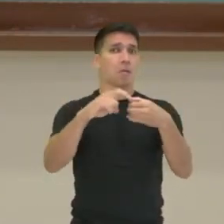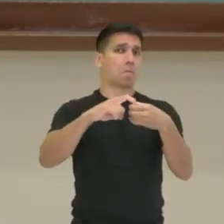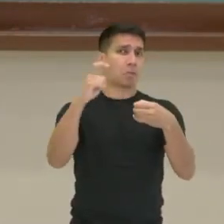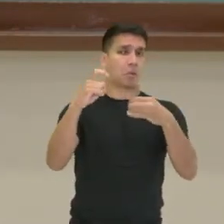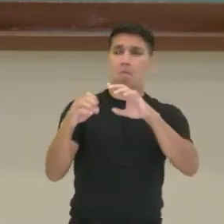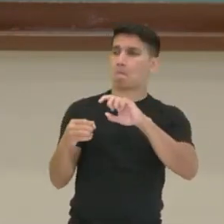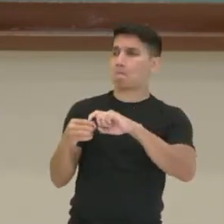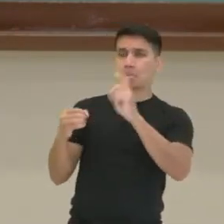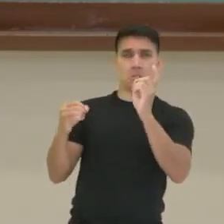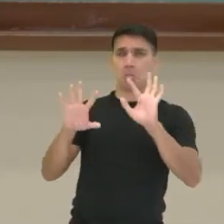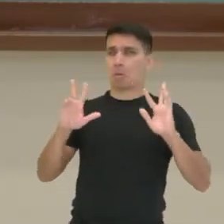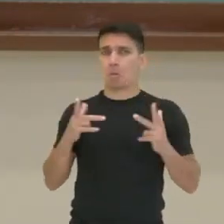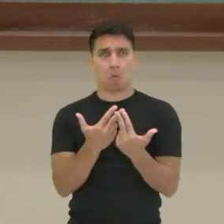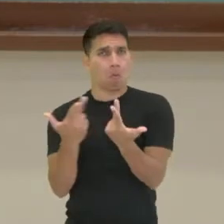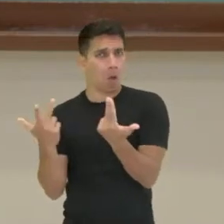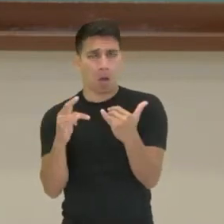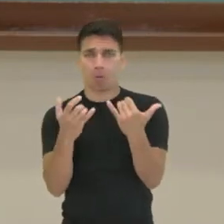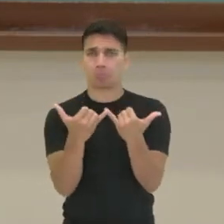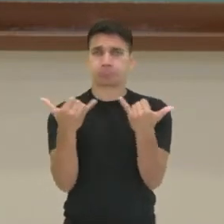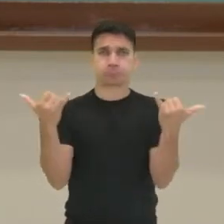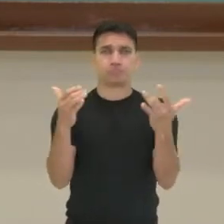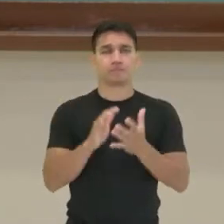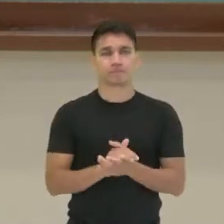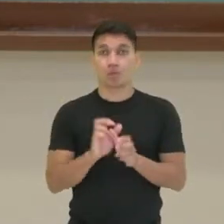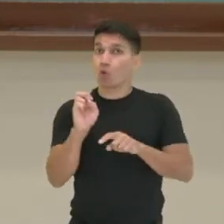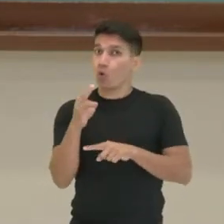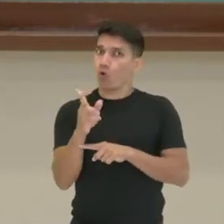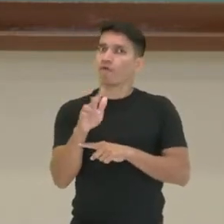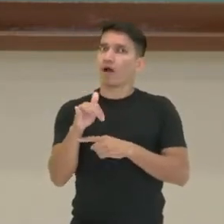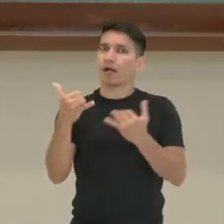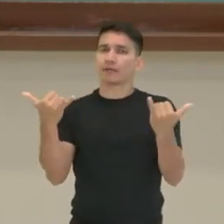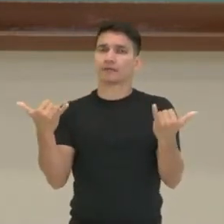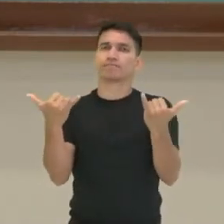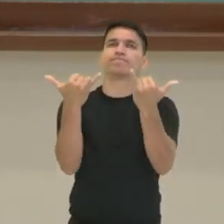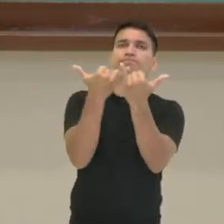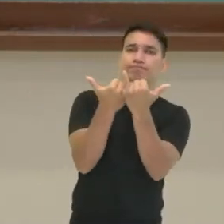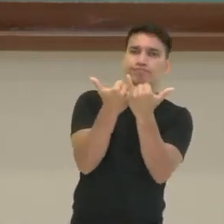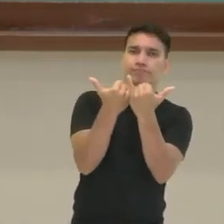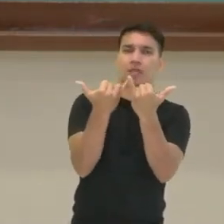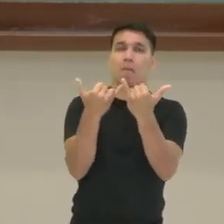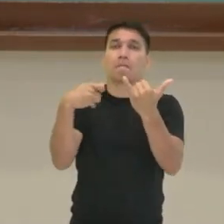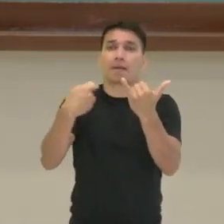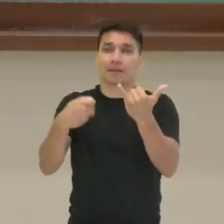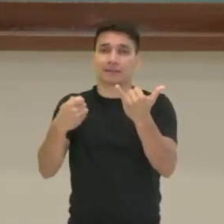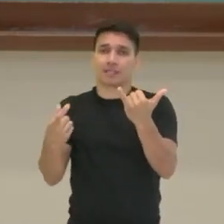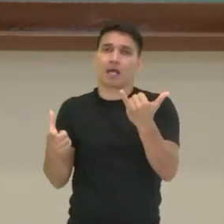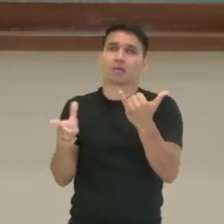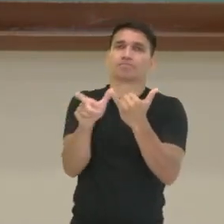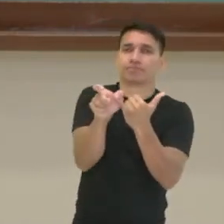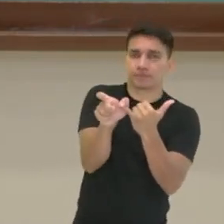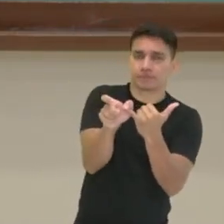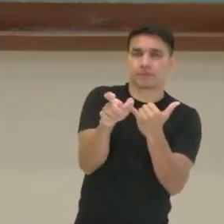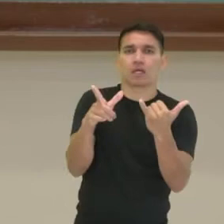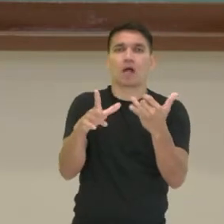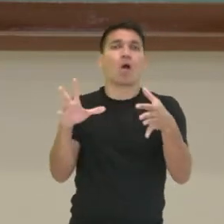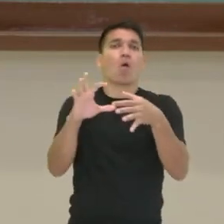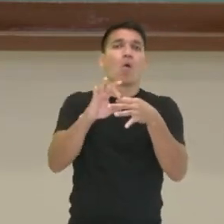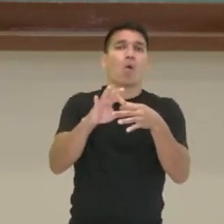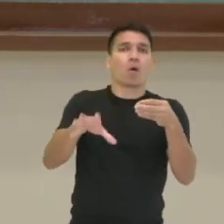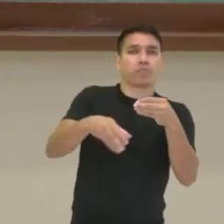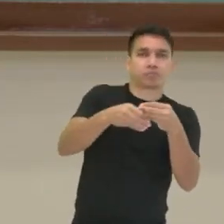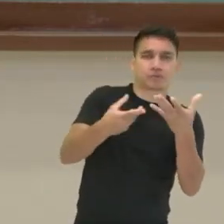os dois são independentes, ou vai ter uma relação de dependência. Uma precisa de outra para ser